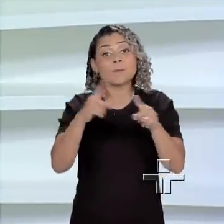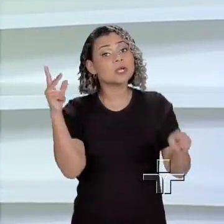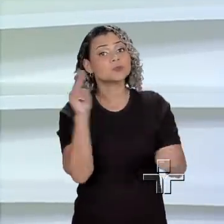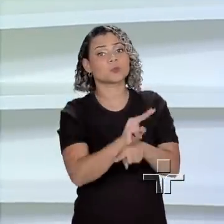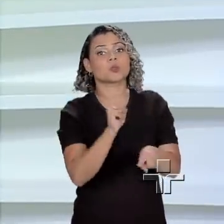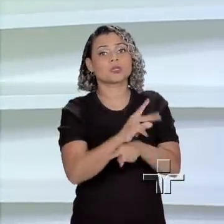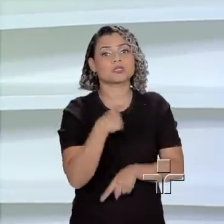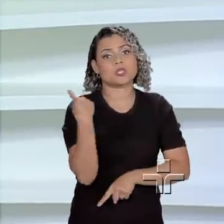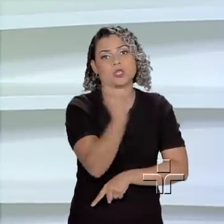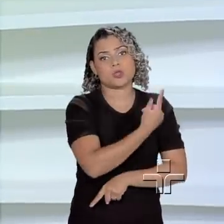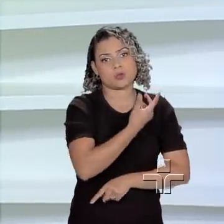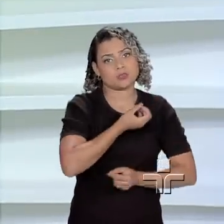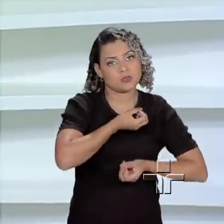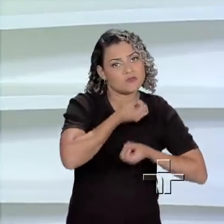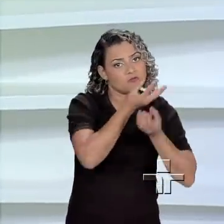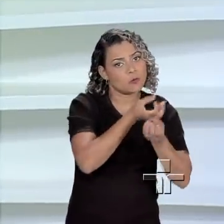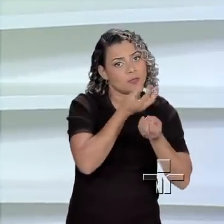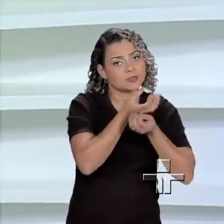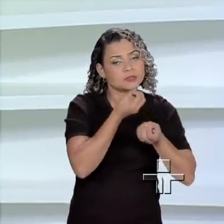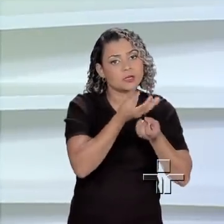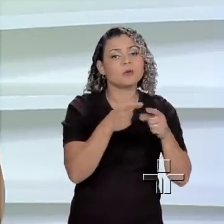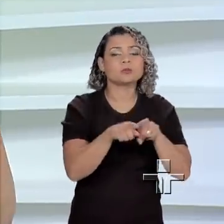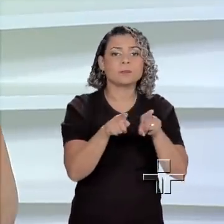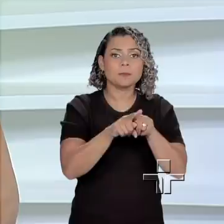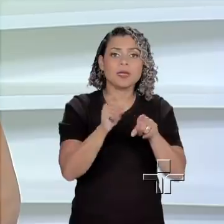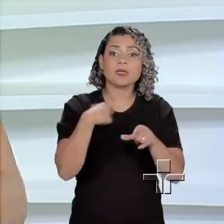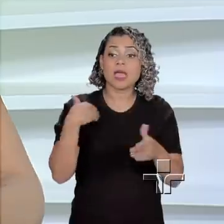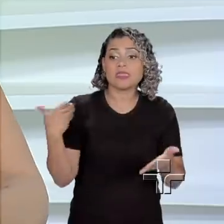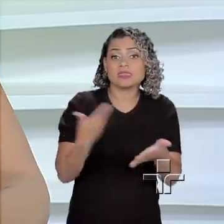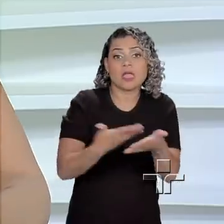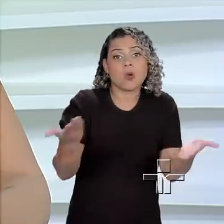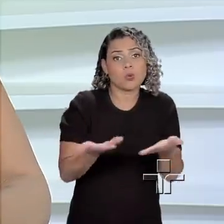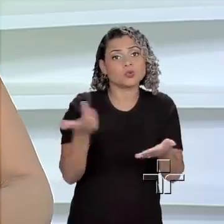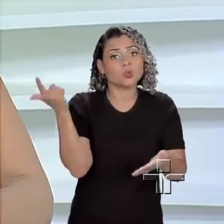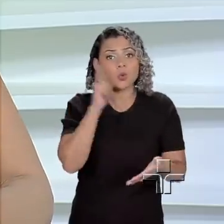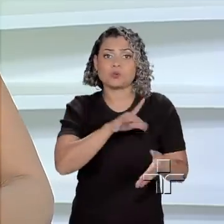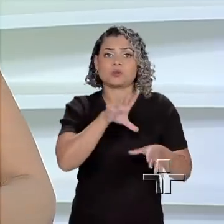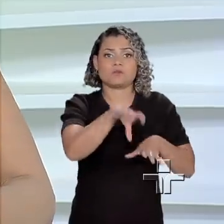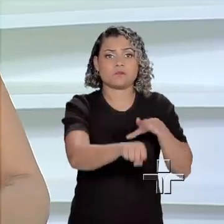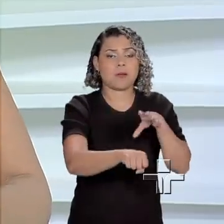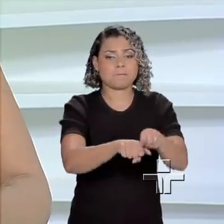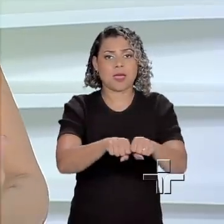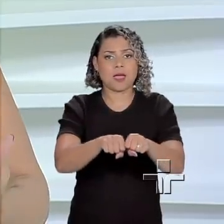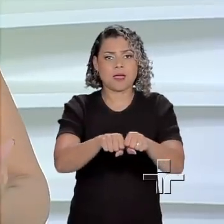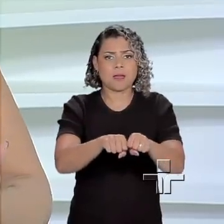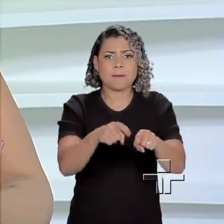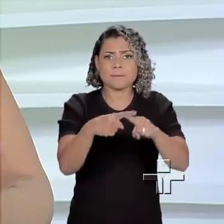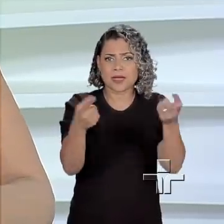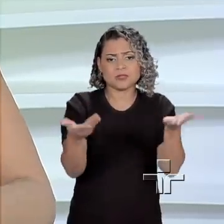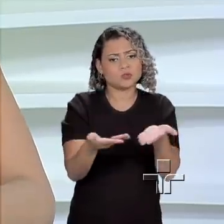gente conseguiu conquistar até agora, mas funcione melhor? Porque hoje não